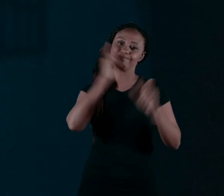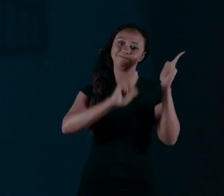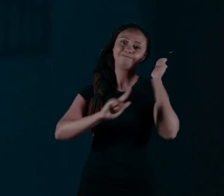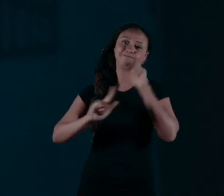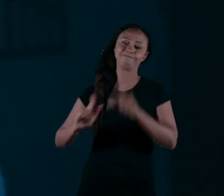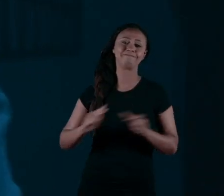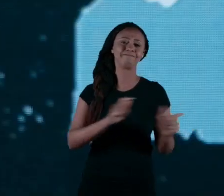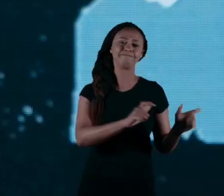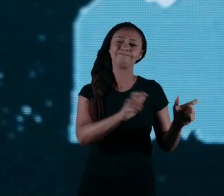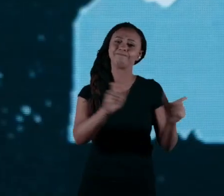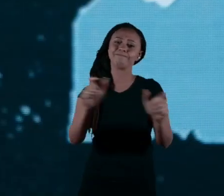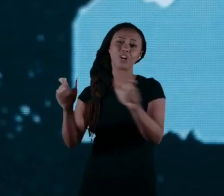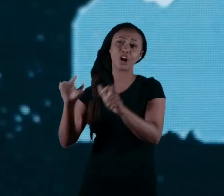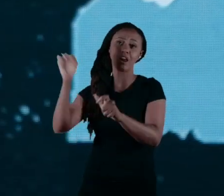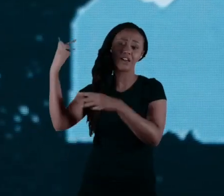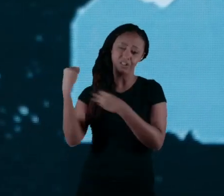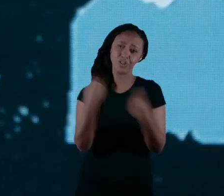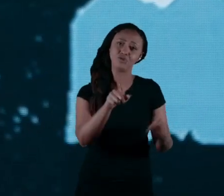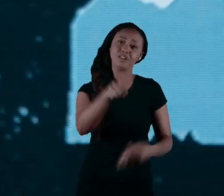terra que o Senhor te deu.